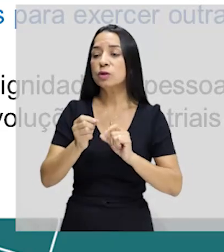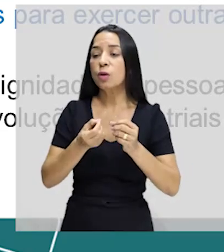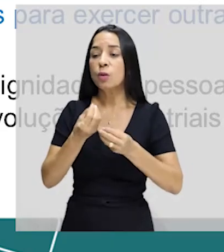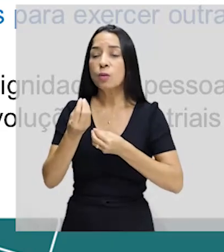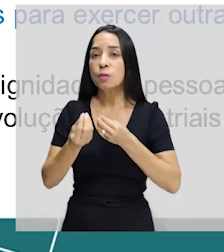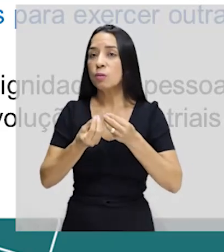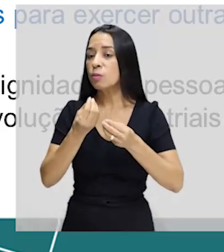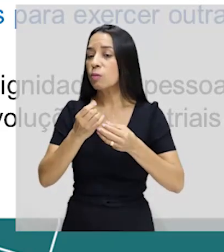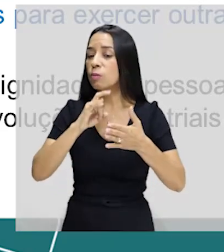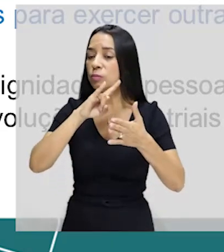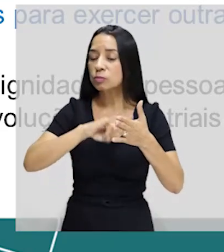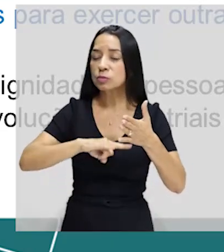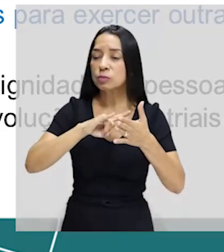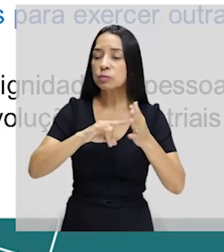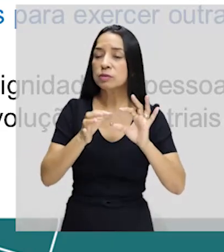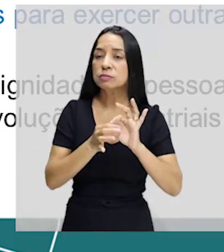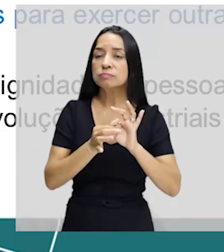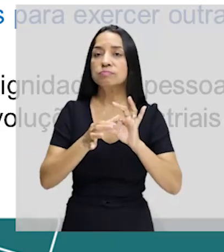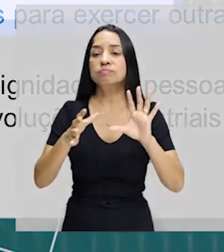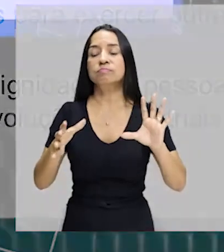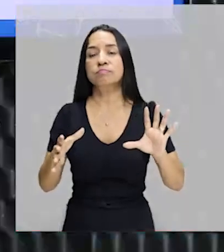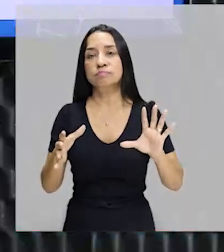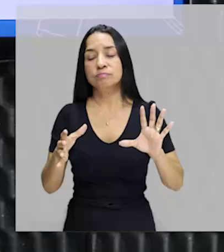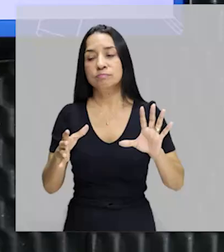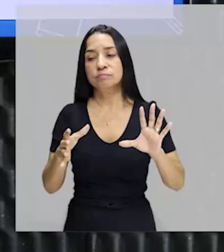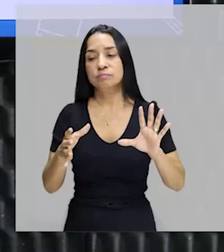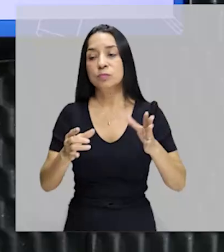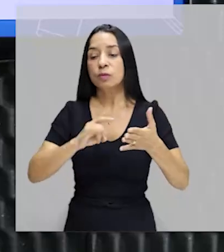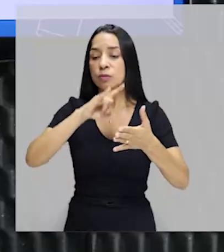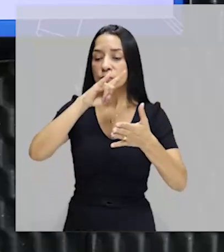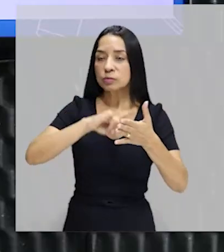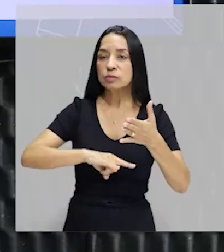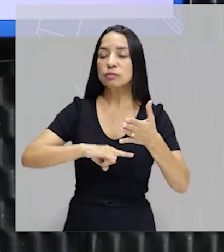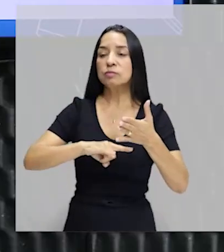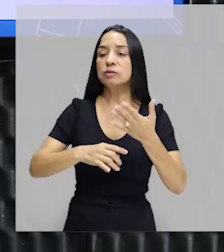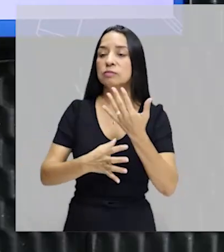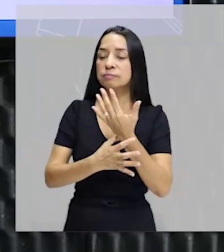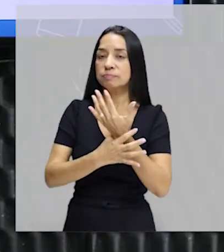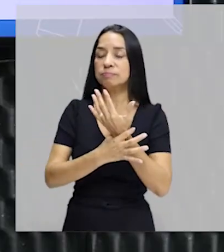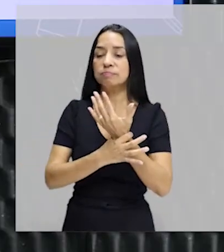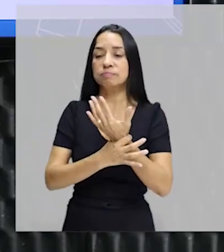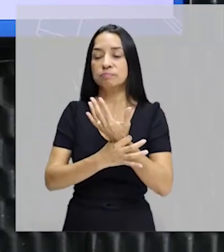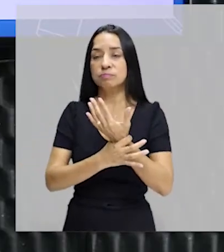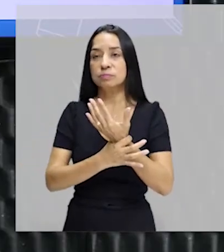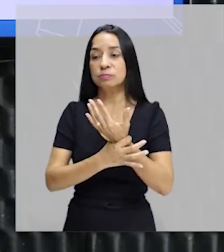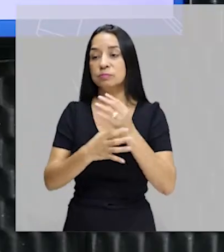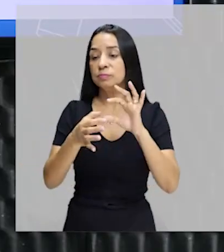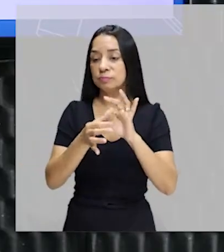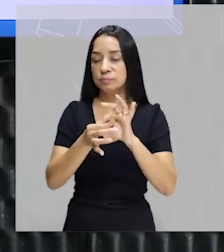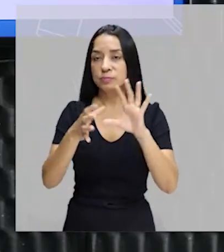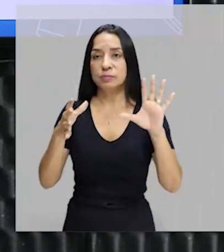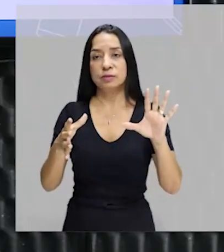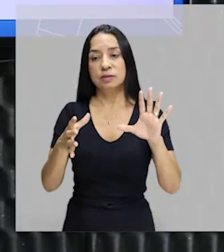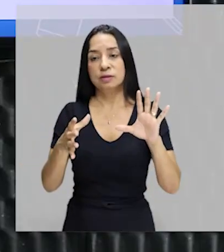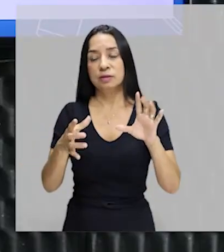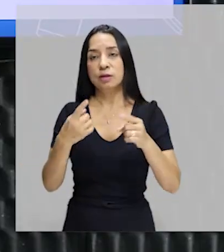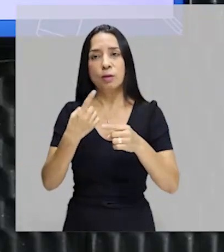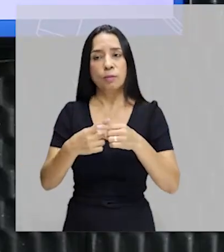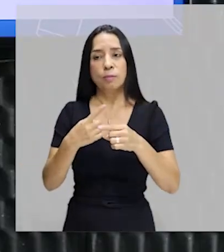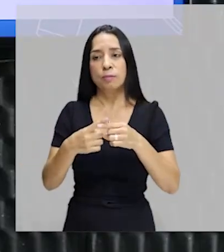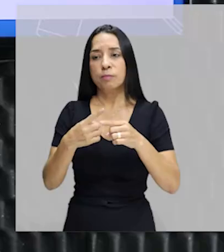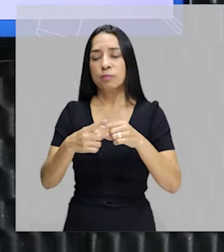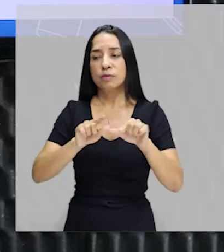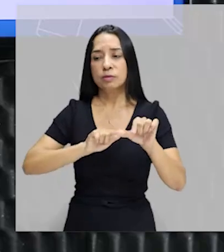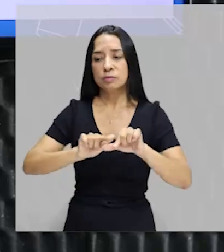documento emancipatório. Um documento que garanta para eles a liberdade. Porque o trabalho ele acaba sendo